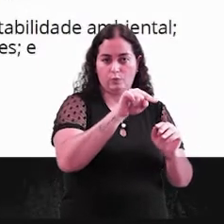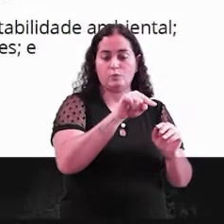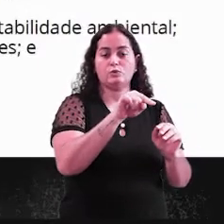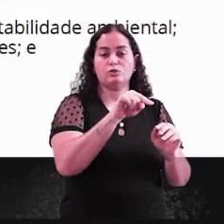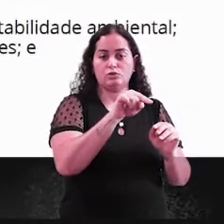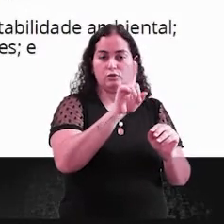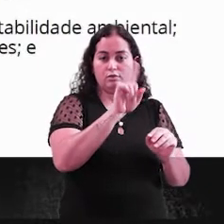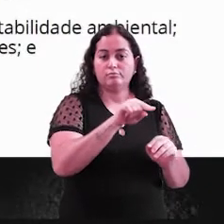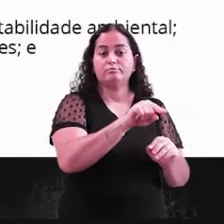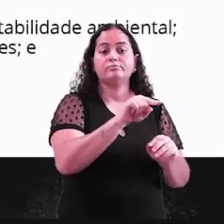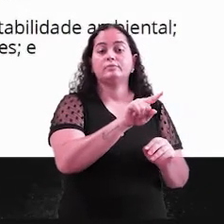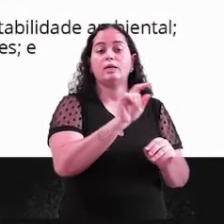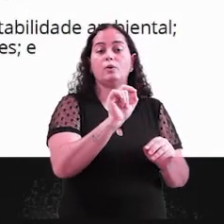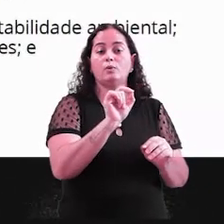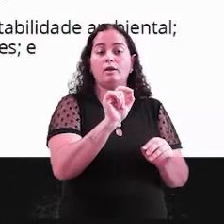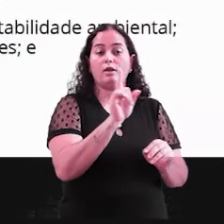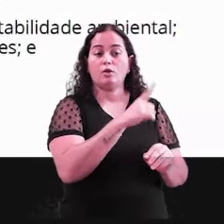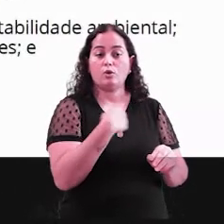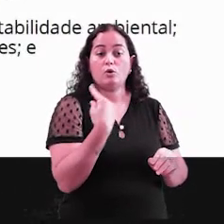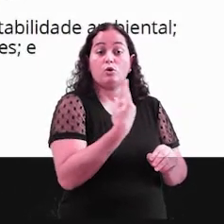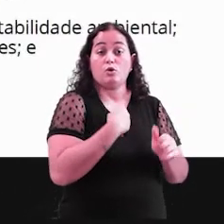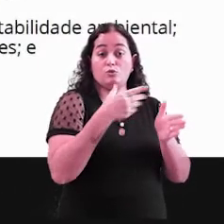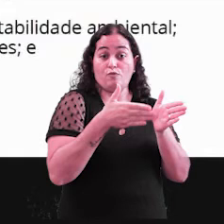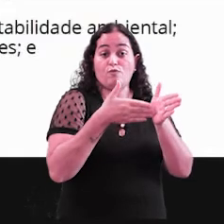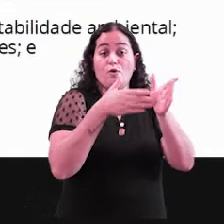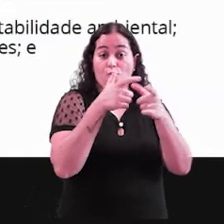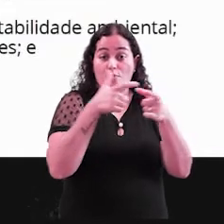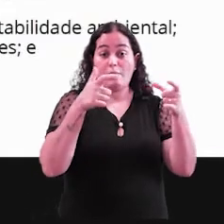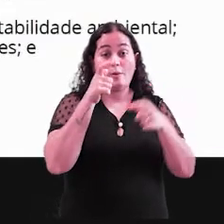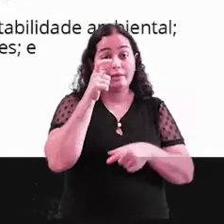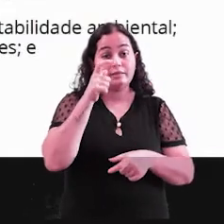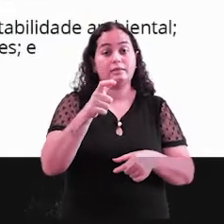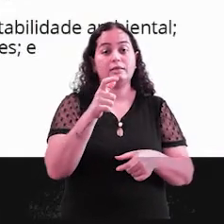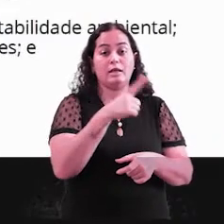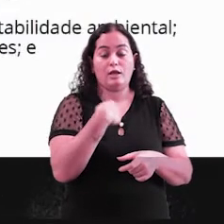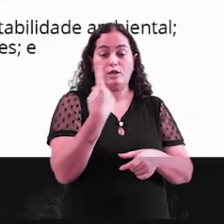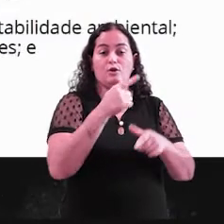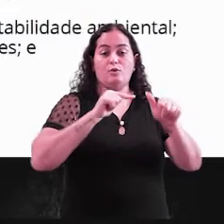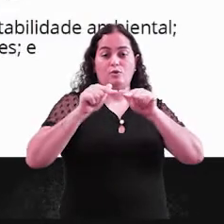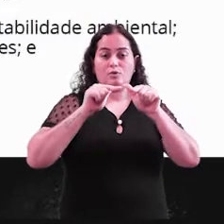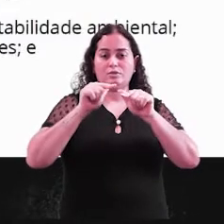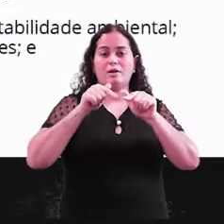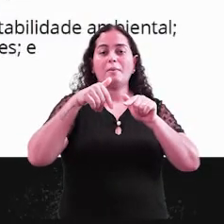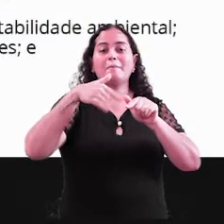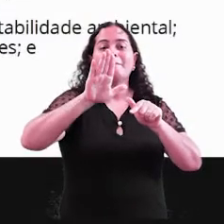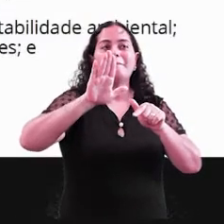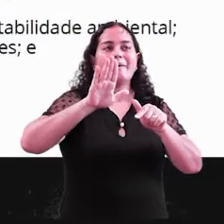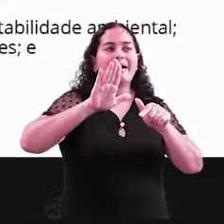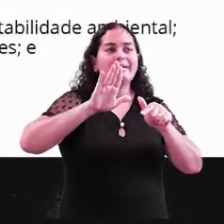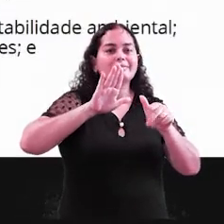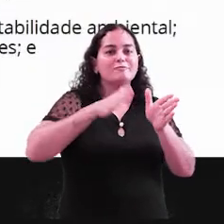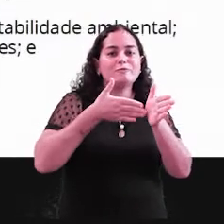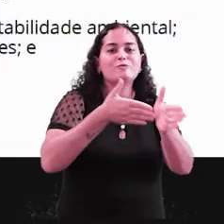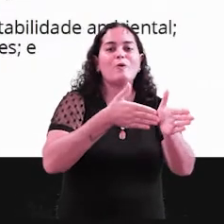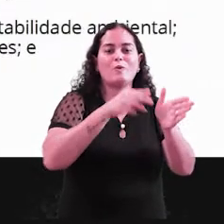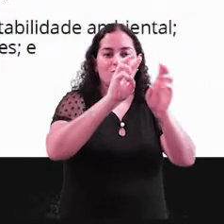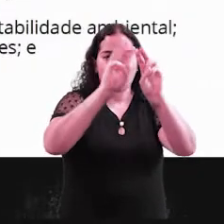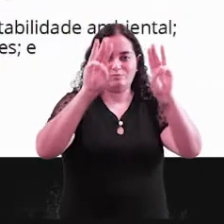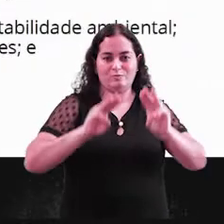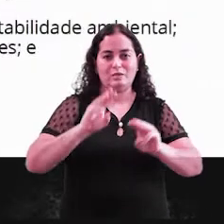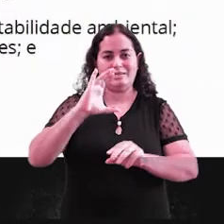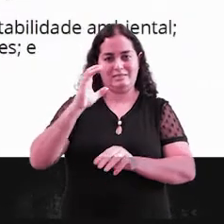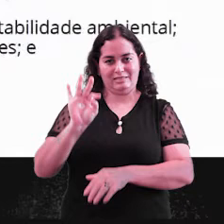que acaba sendo o nosso foco maior de interesse, a nossa atuação está mais centrada nesse tipo de museus